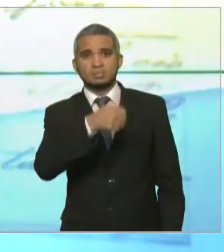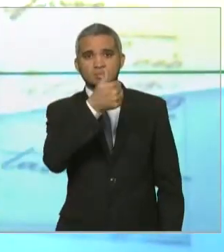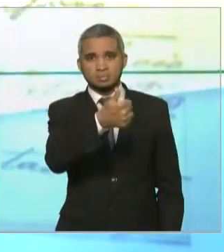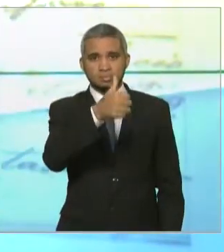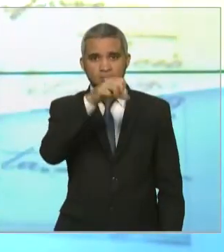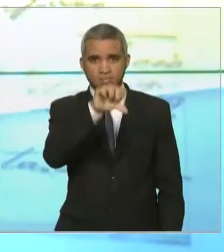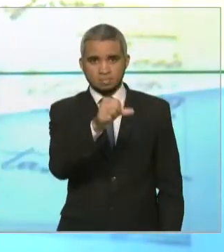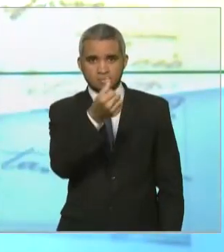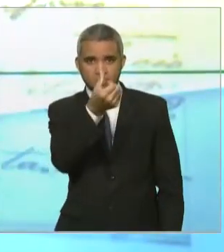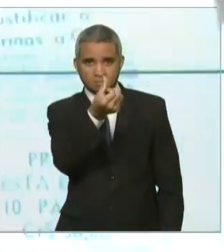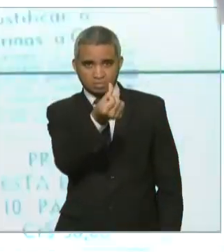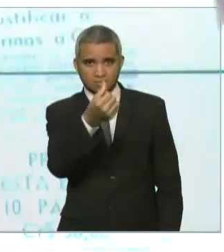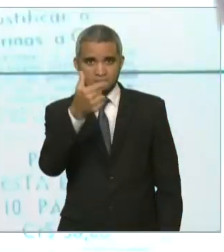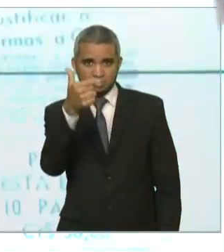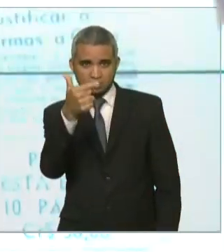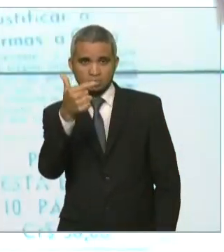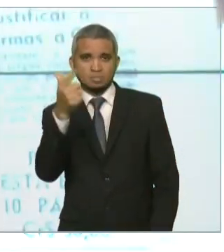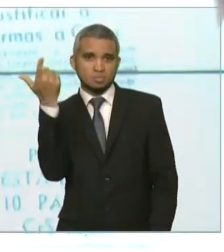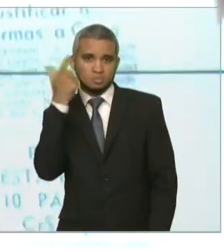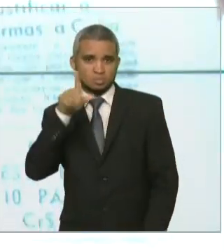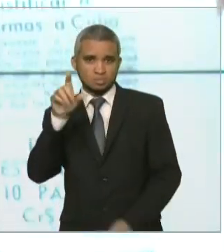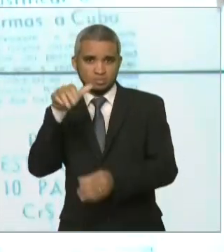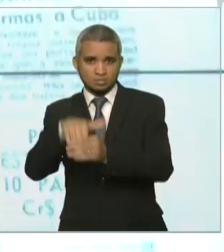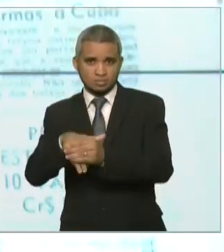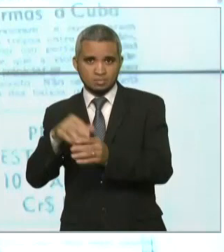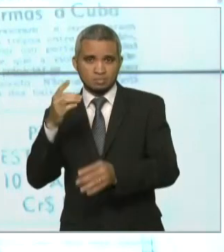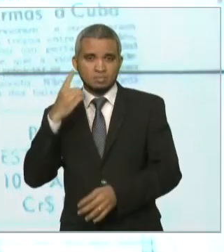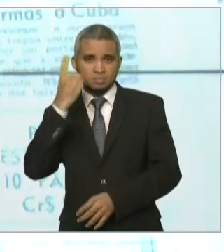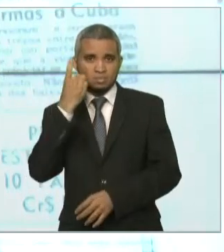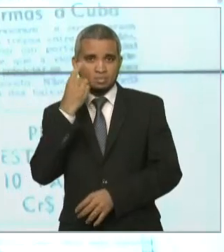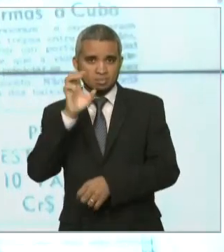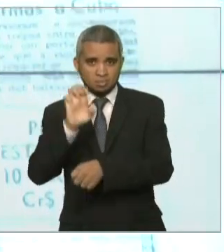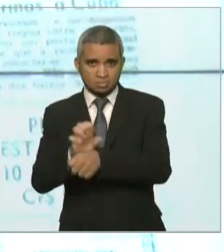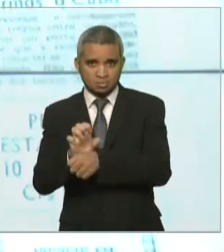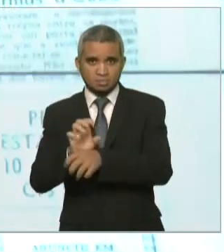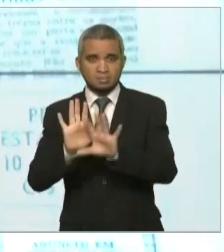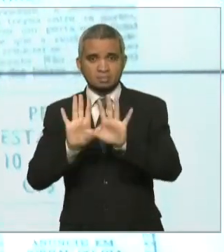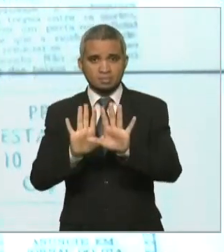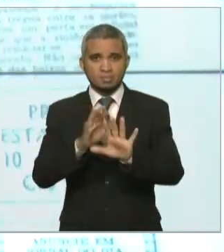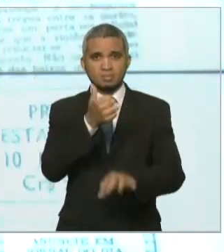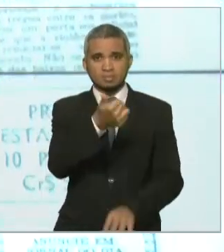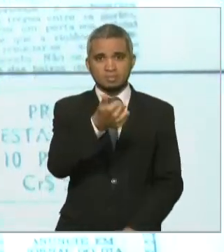1962, mas foi cassado e preso pelos militares em